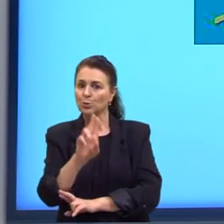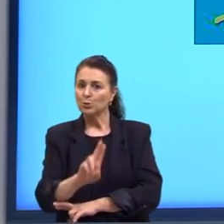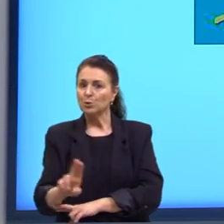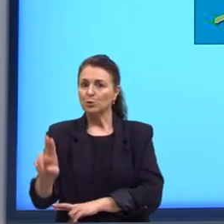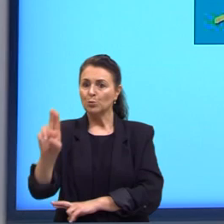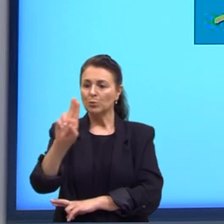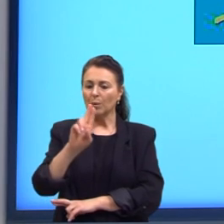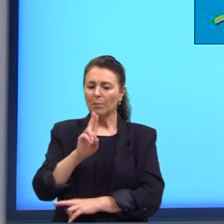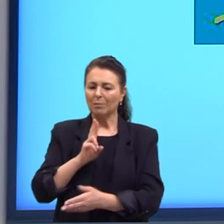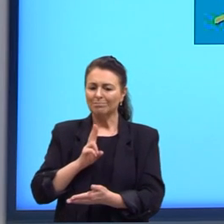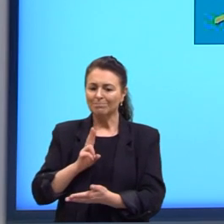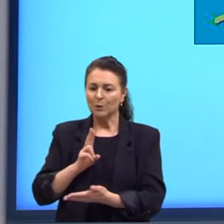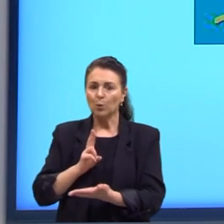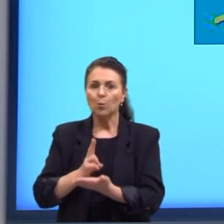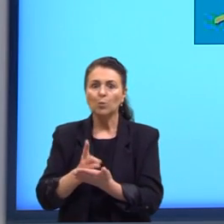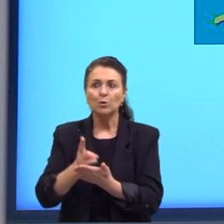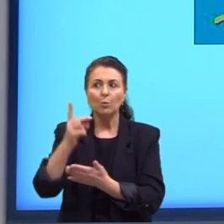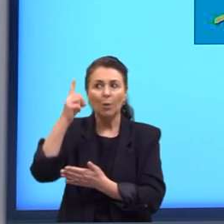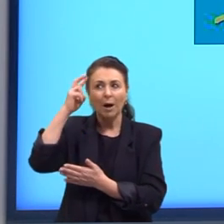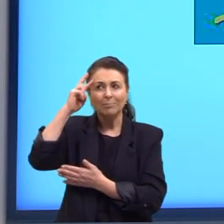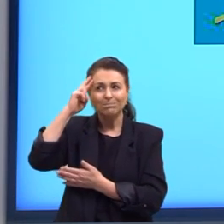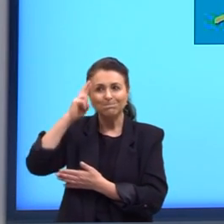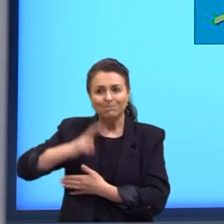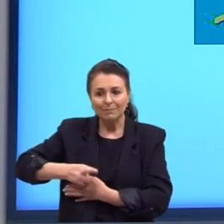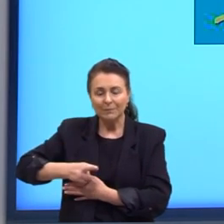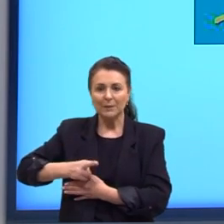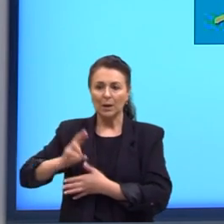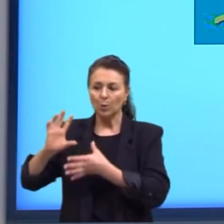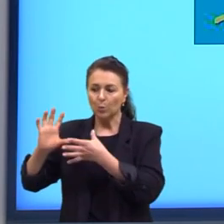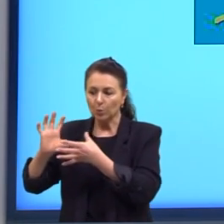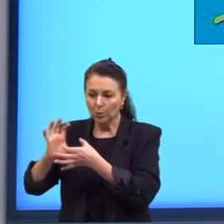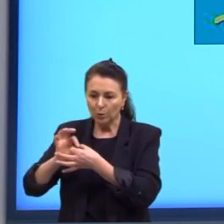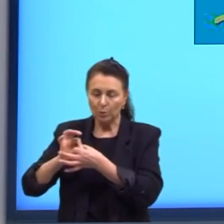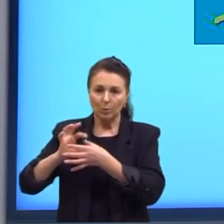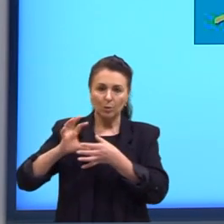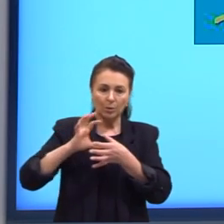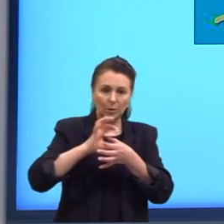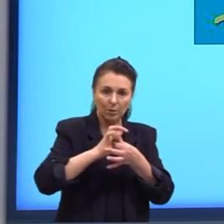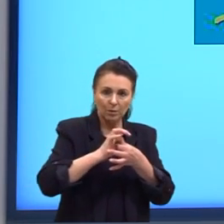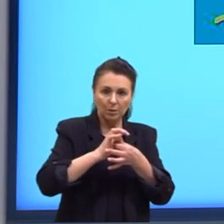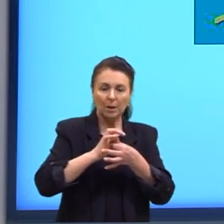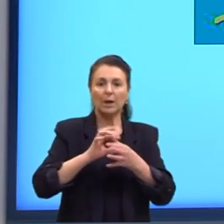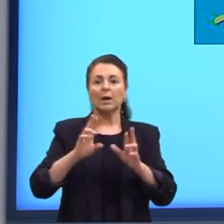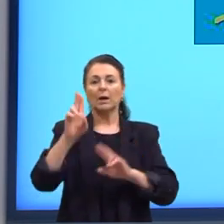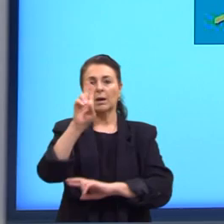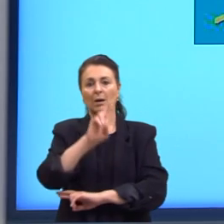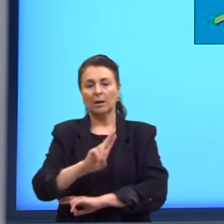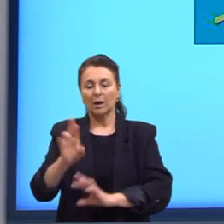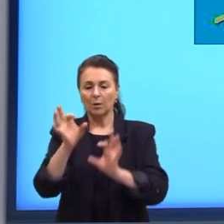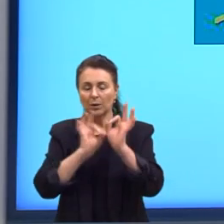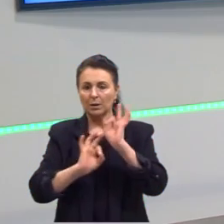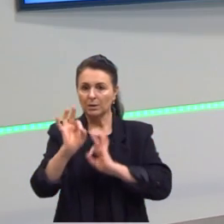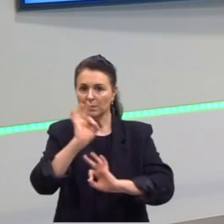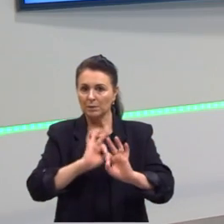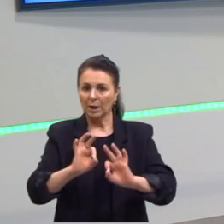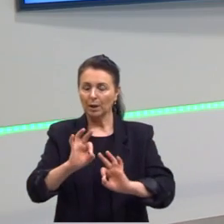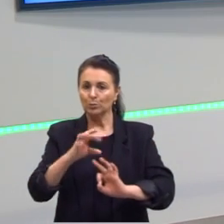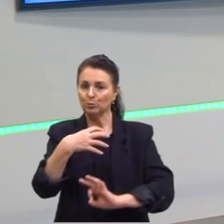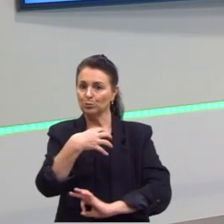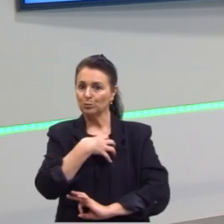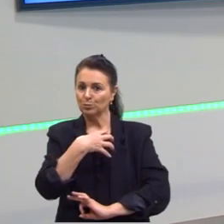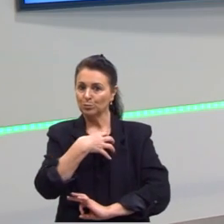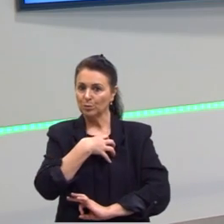para manter o raciocínio o nosso os nossos conectivos ou seja ela é organizada com relação da forma